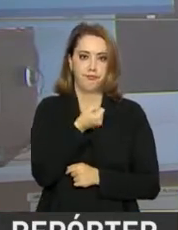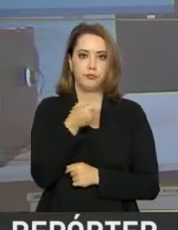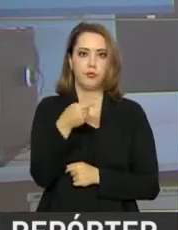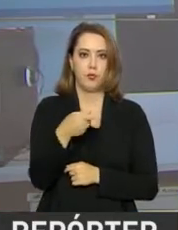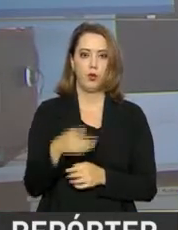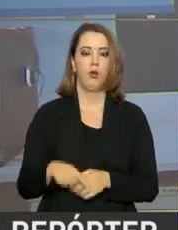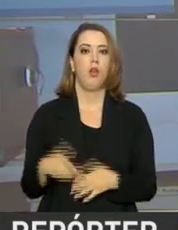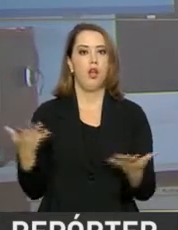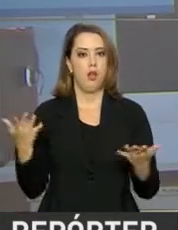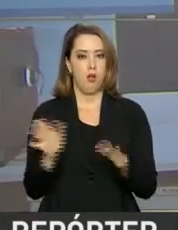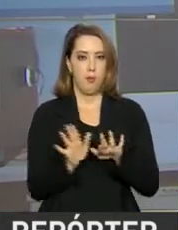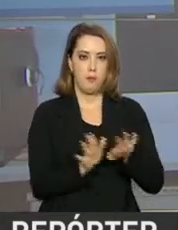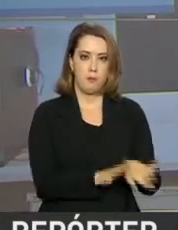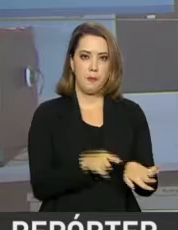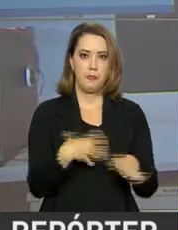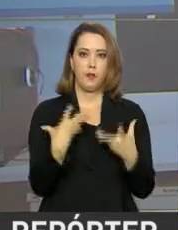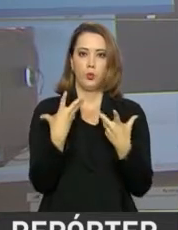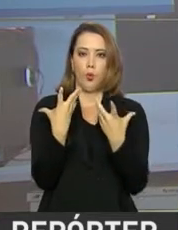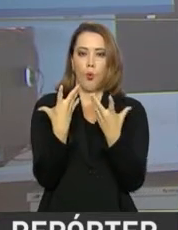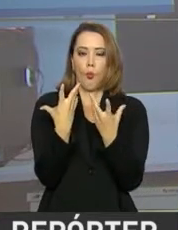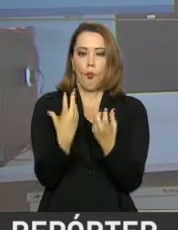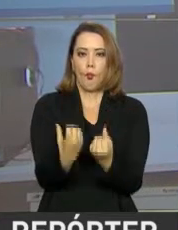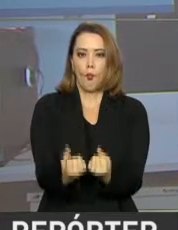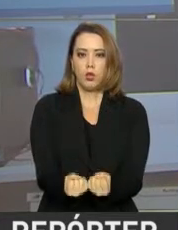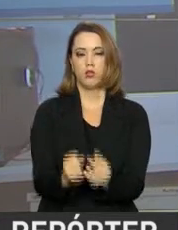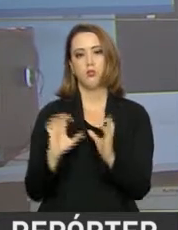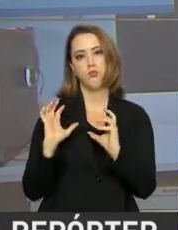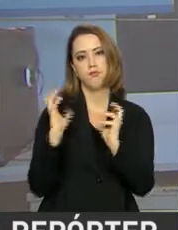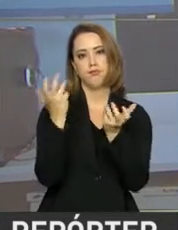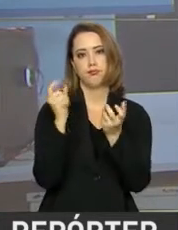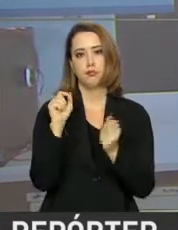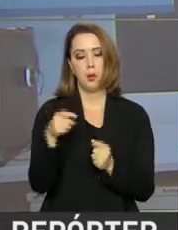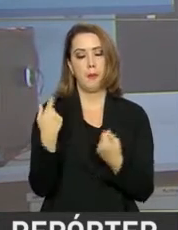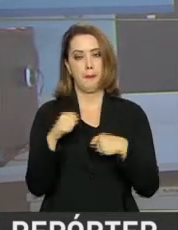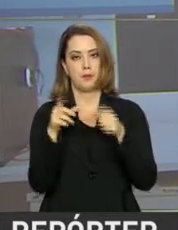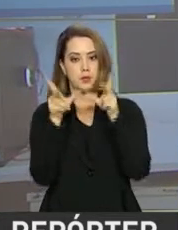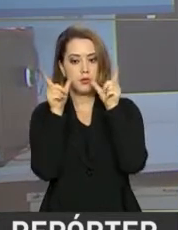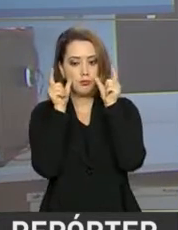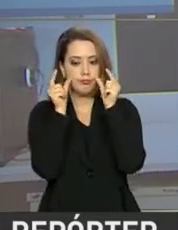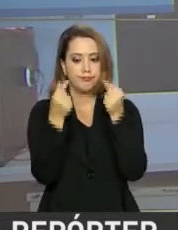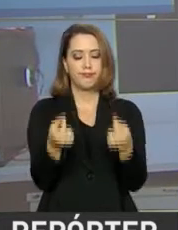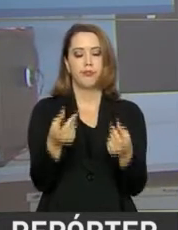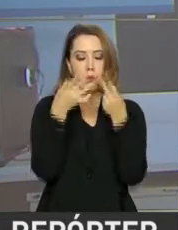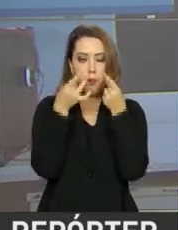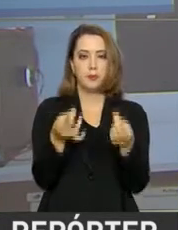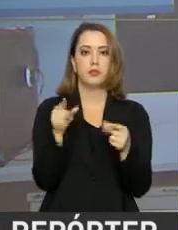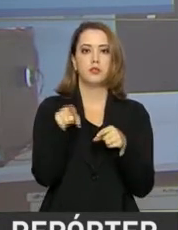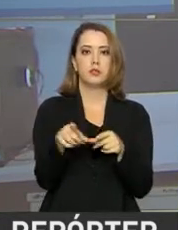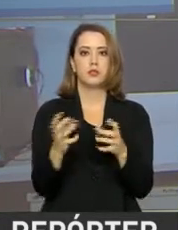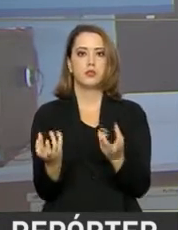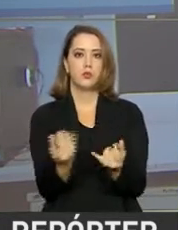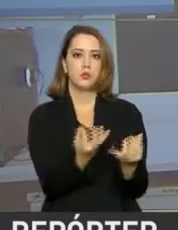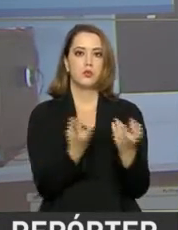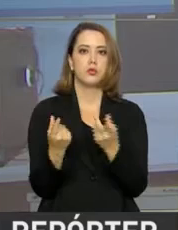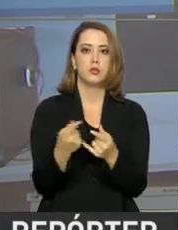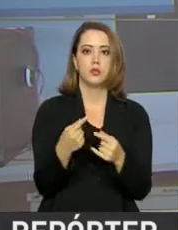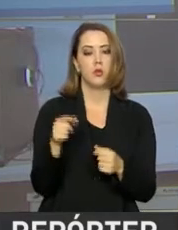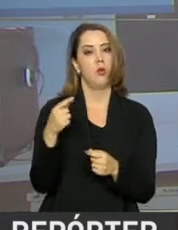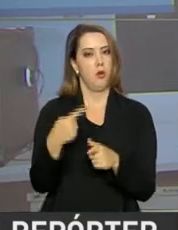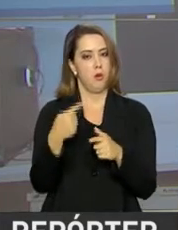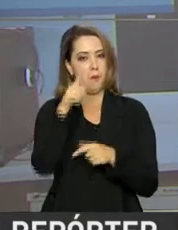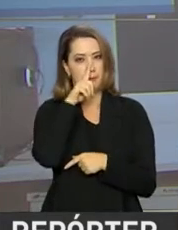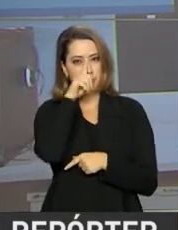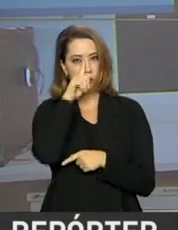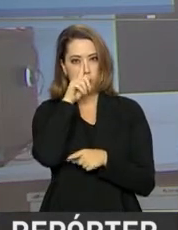Com o período de seca chegando, a atenção com as queimadas deve ser redobrada. A época crítica vai de agosto a novembro. A equipe